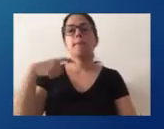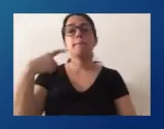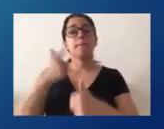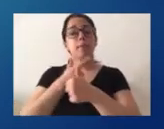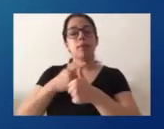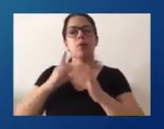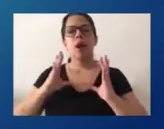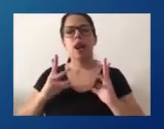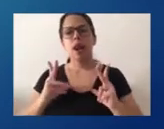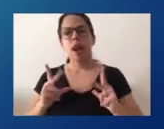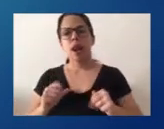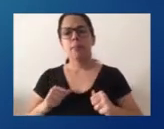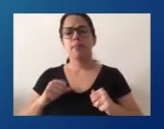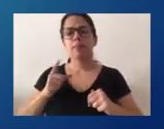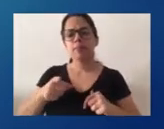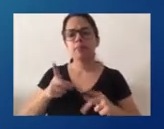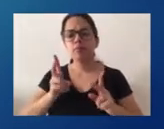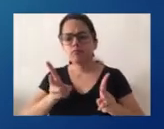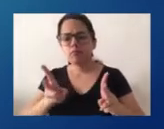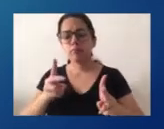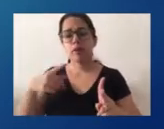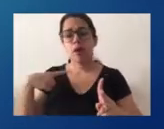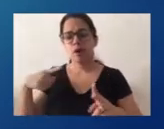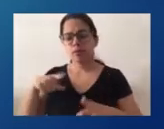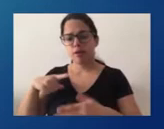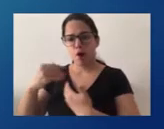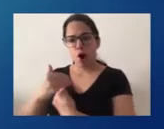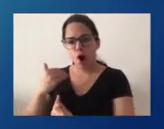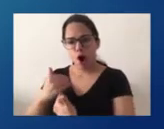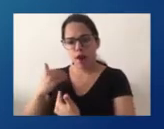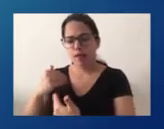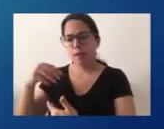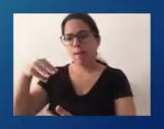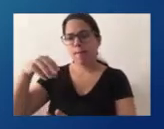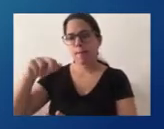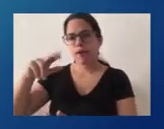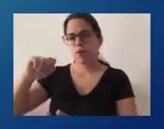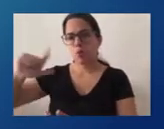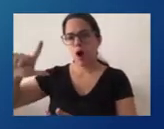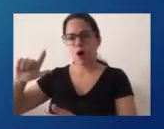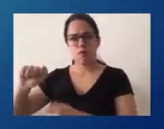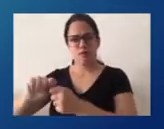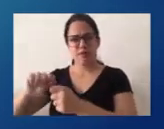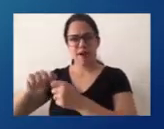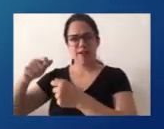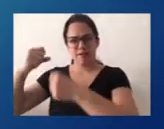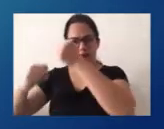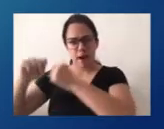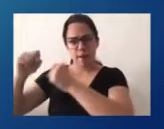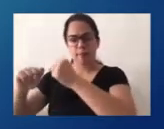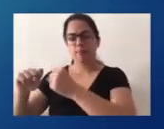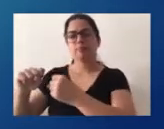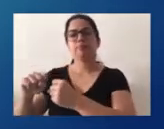Bem, o primeiro parâmetro que tem que ser observado é limpeza e conservação. Seguir de forma precisa as orientações descritas nos